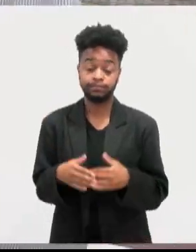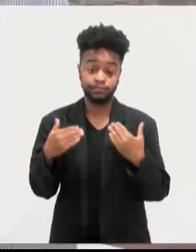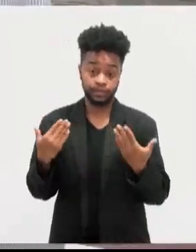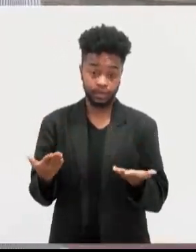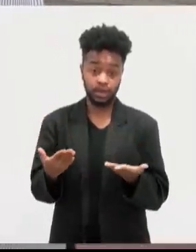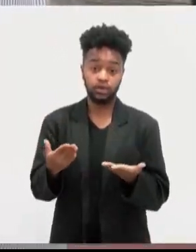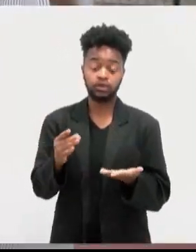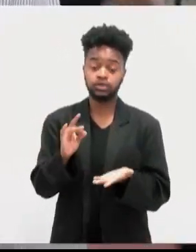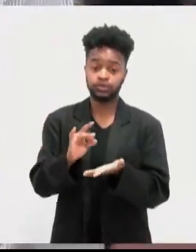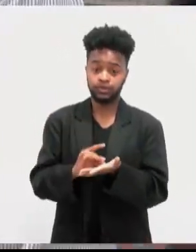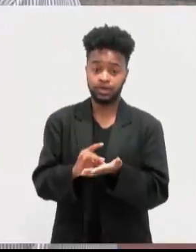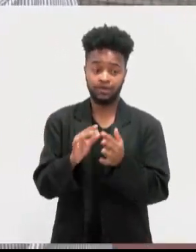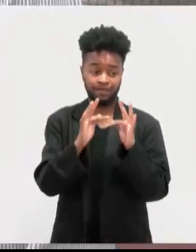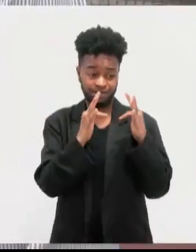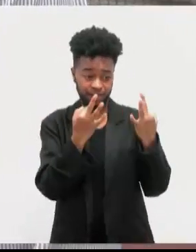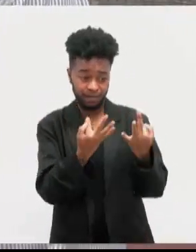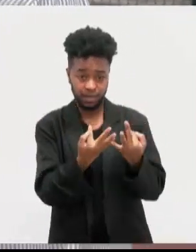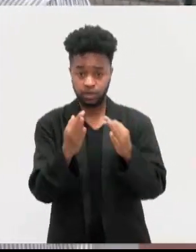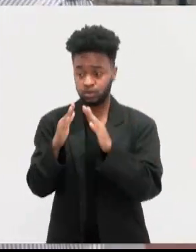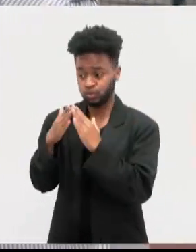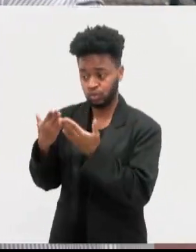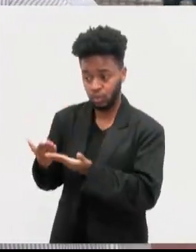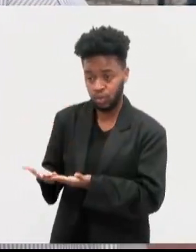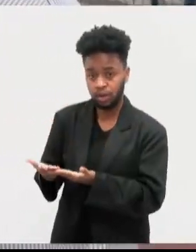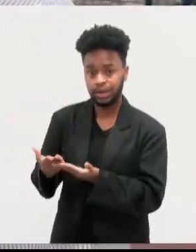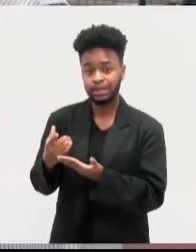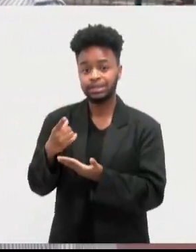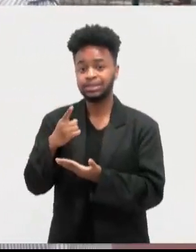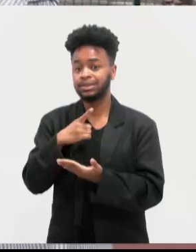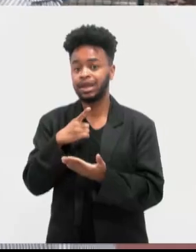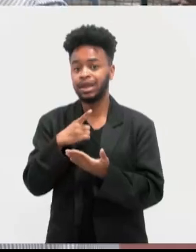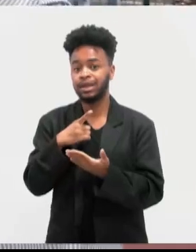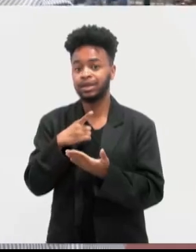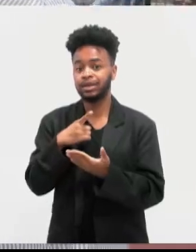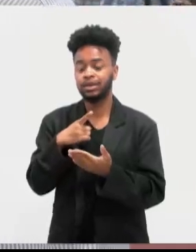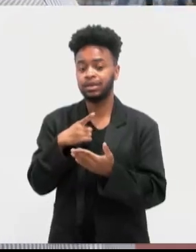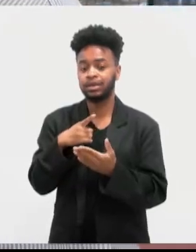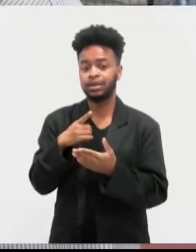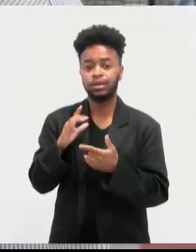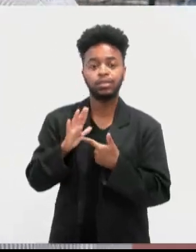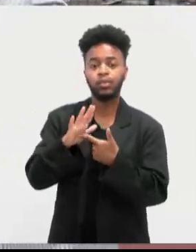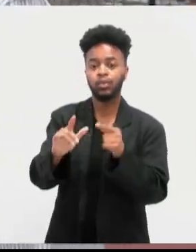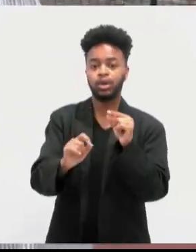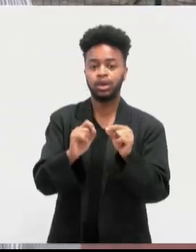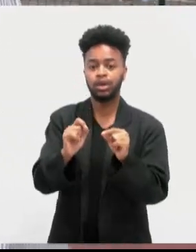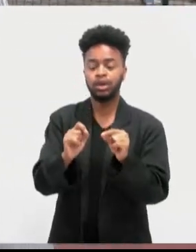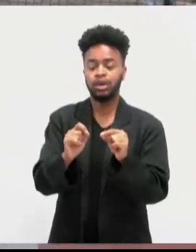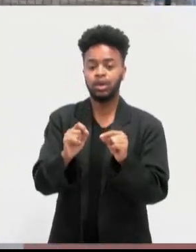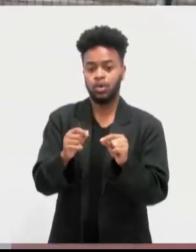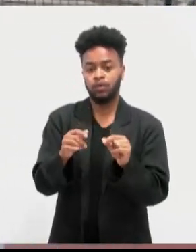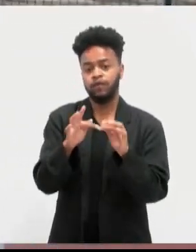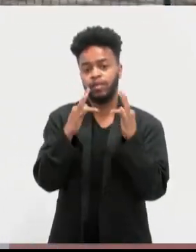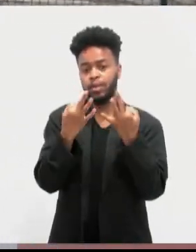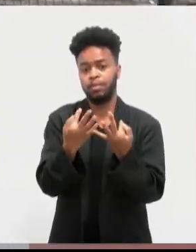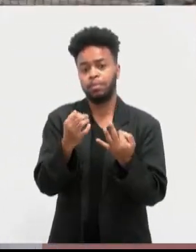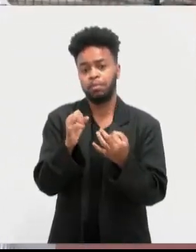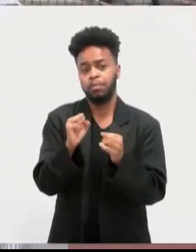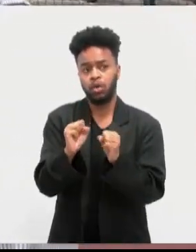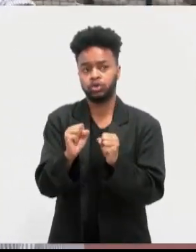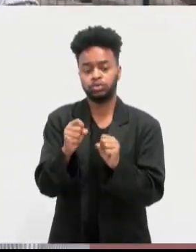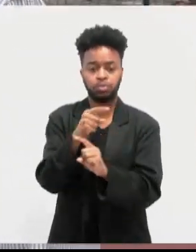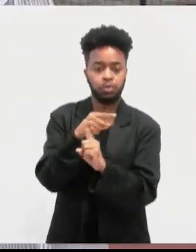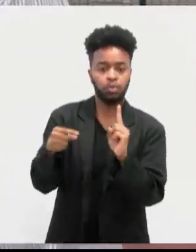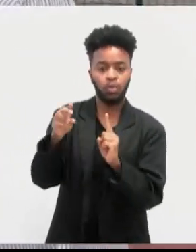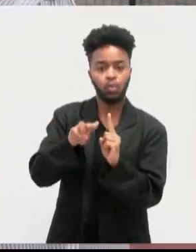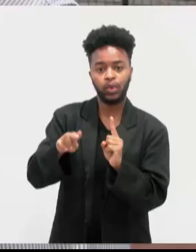lá, entre os pais e a escola, fica caracterizado que há a não autorização dos pais por utilizar a imagem do filho.